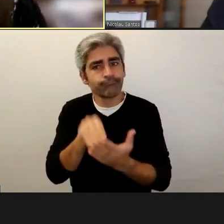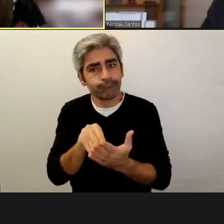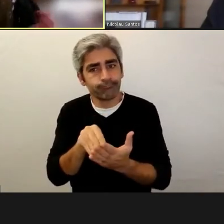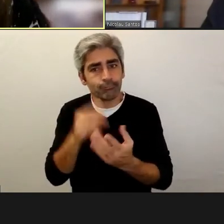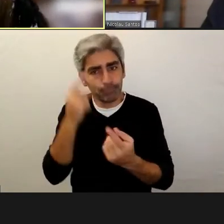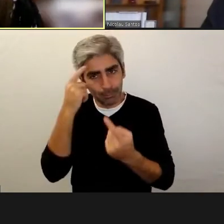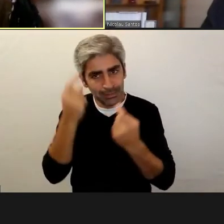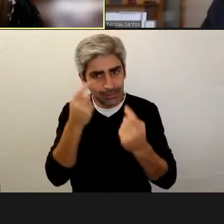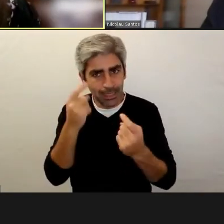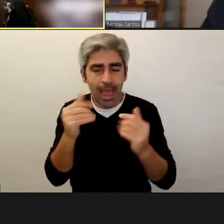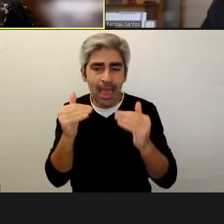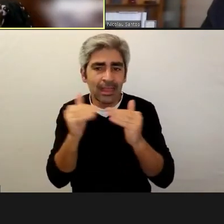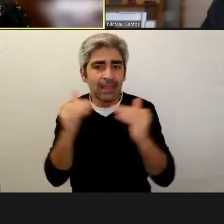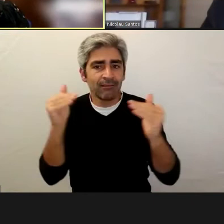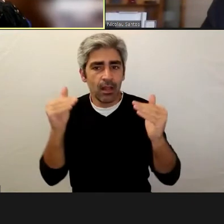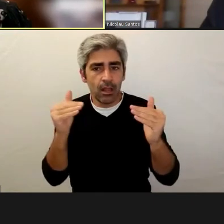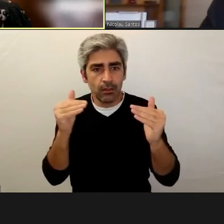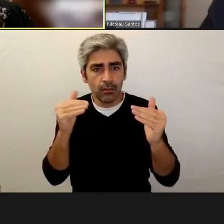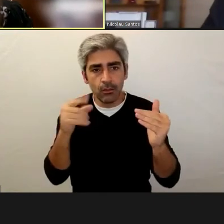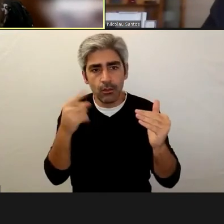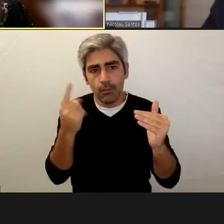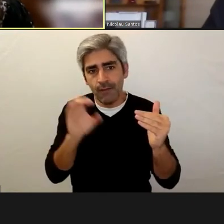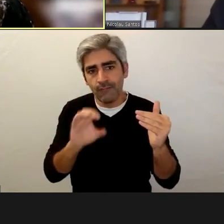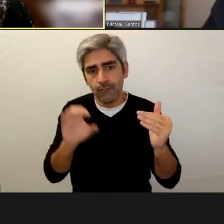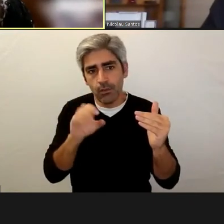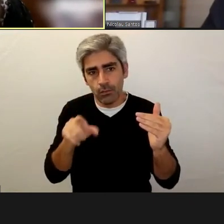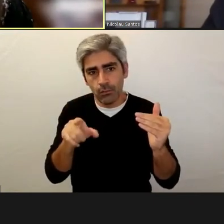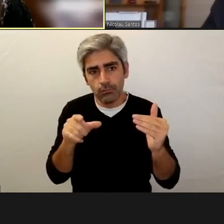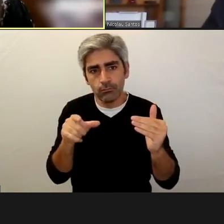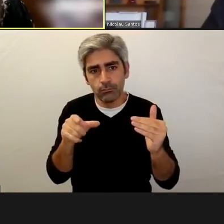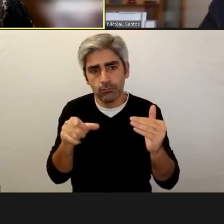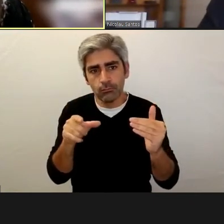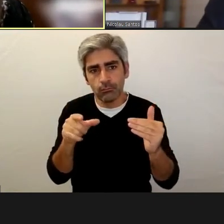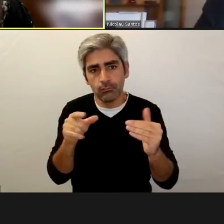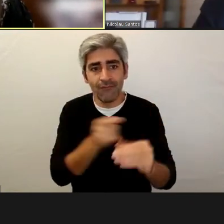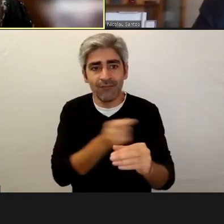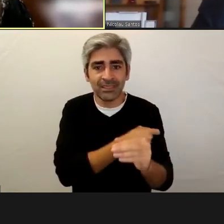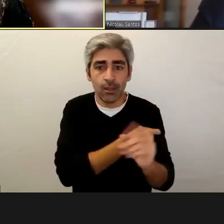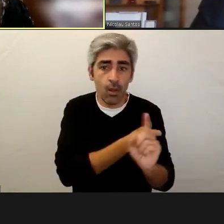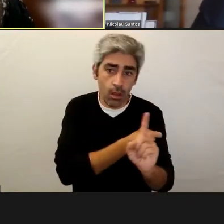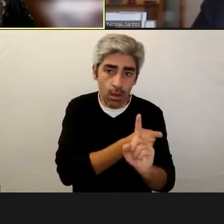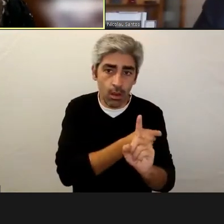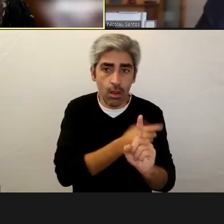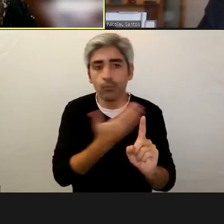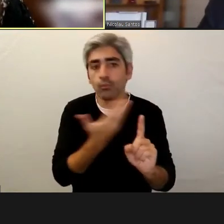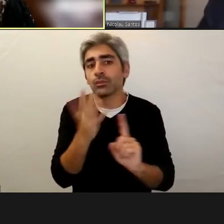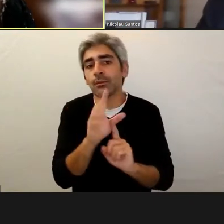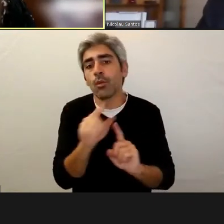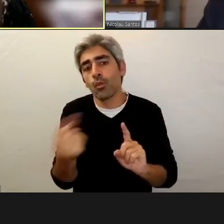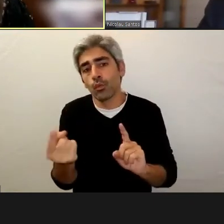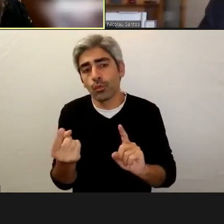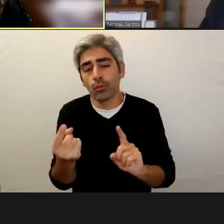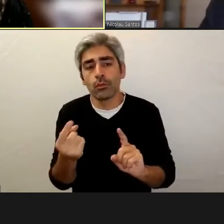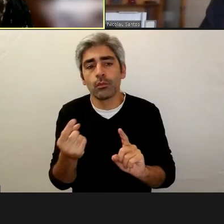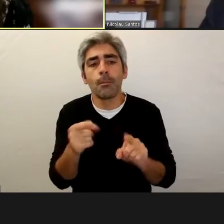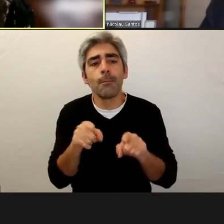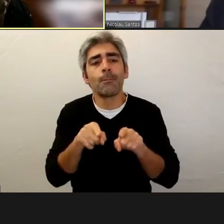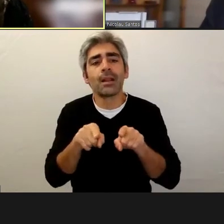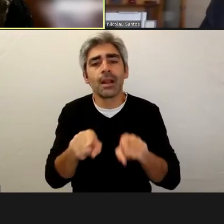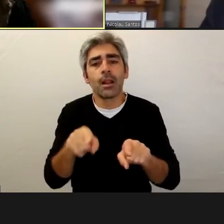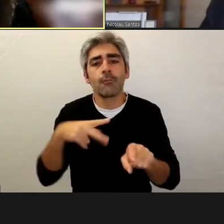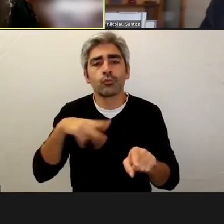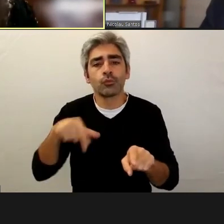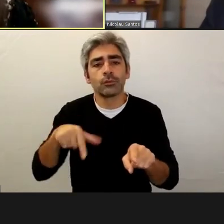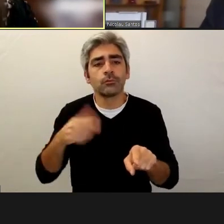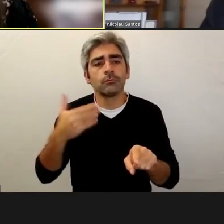ser equivalentes, de alguma forma, ao encargo representado pela vacinação. Estou a pensar, por exemplo, num lugar paralelo, no caso português, que